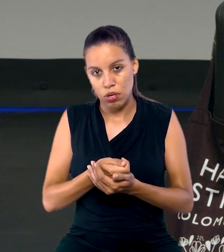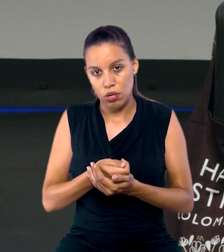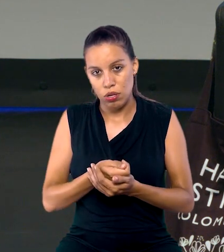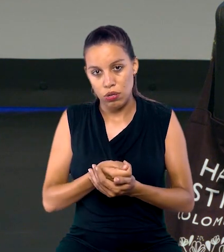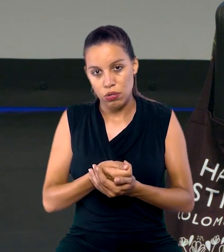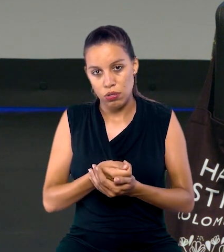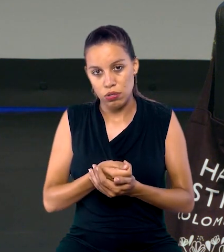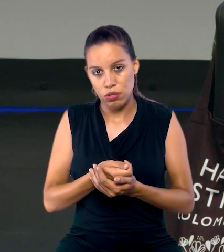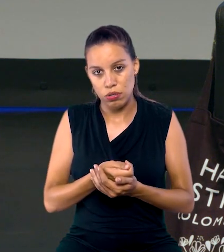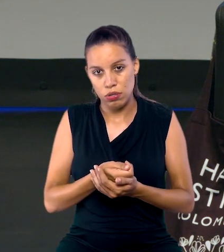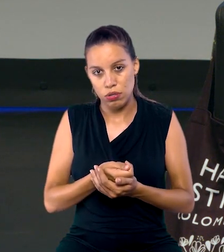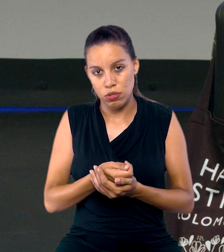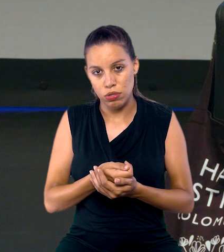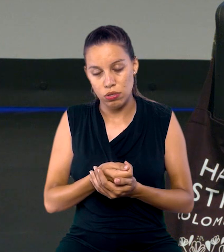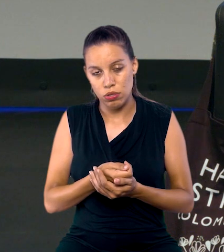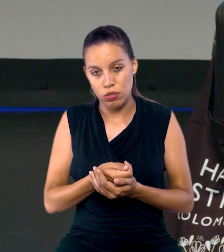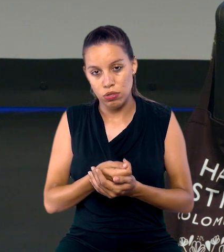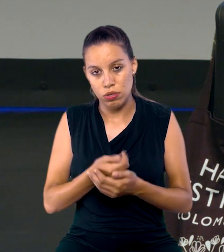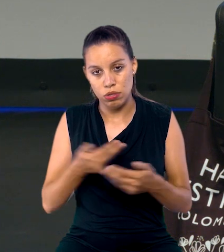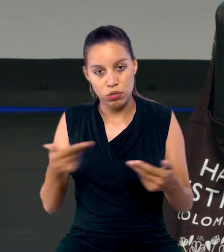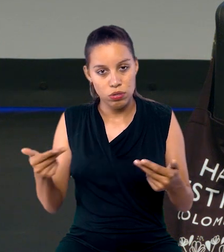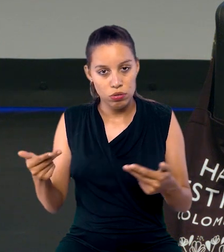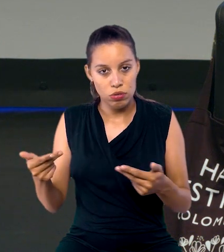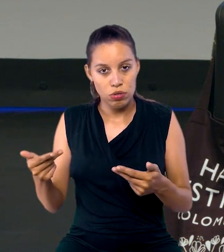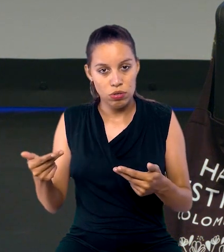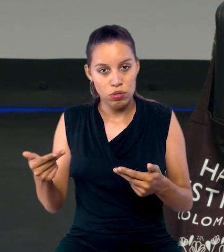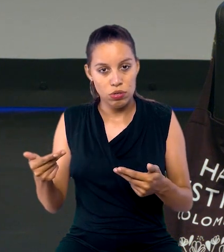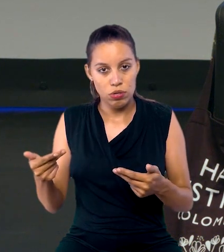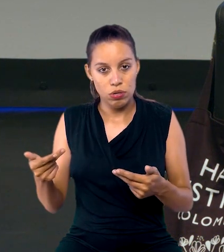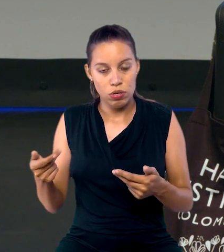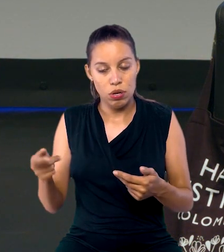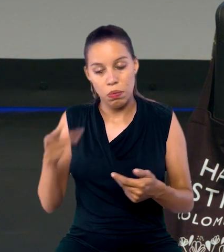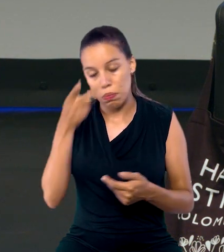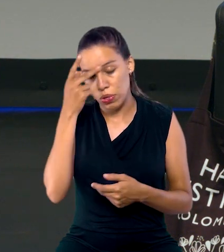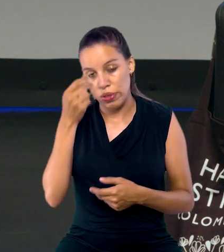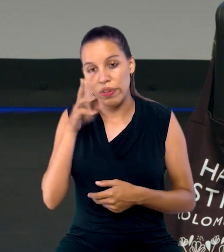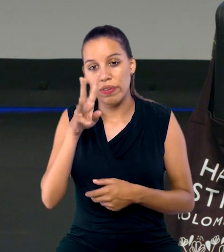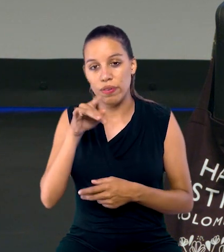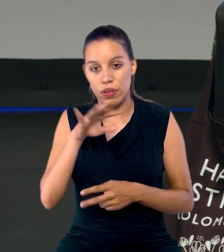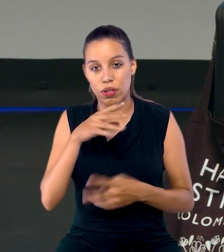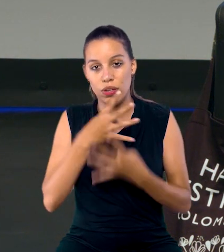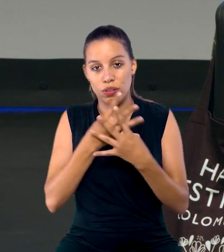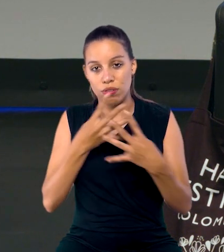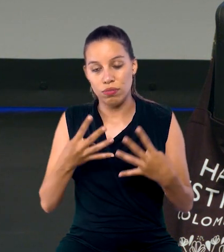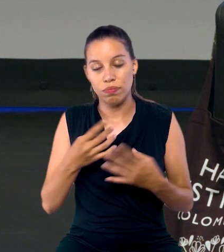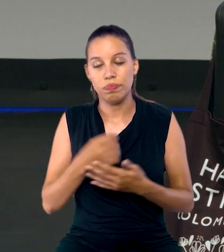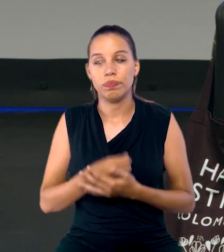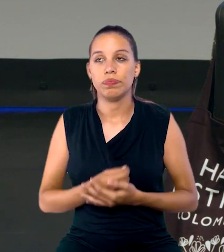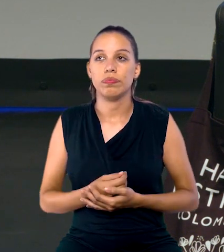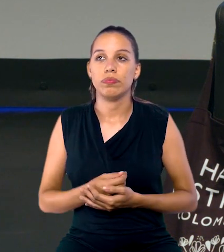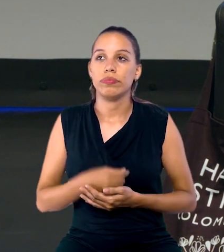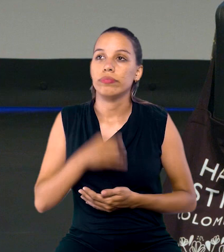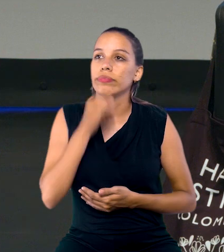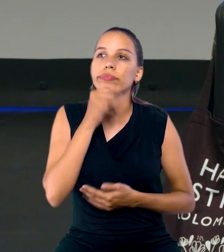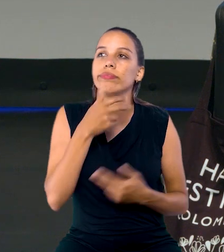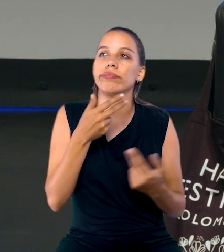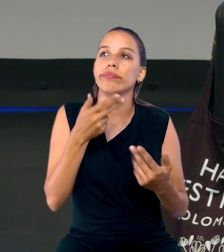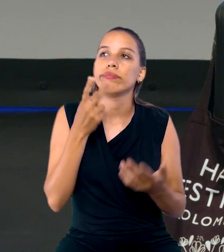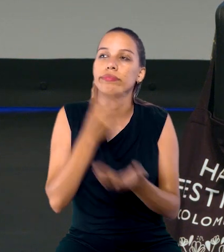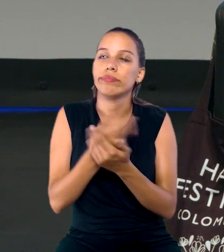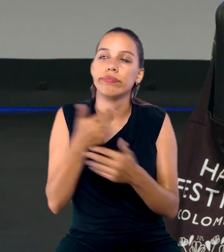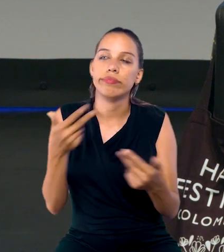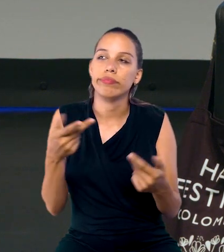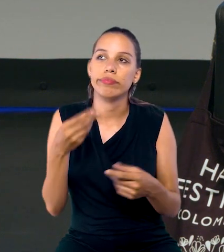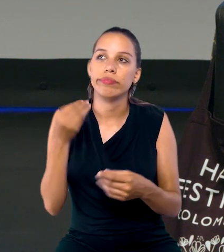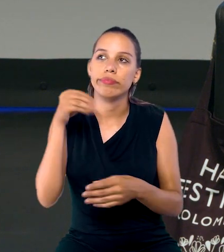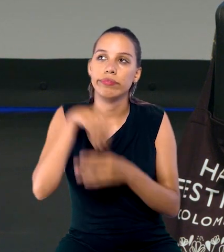pelo pecado, em outro ele paga a pena na penitenciária. É a mesma lógica que opera no presídio, no